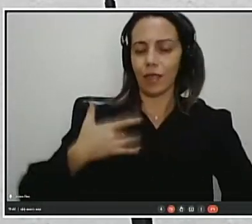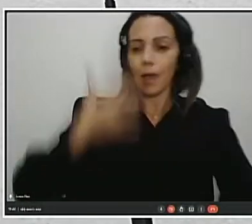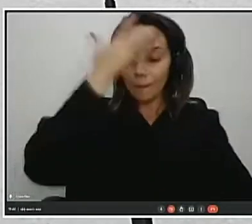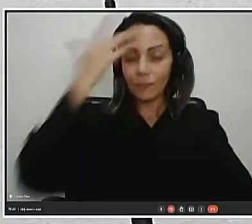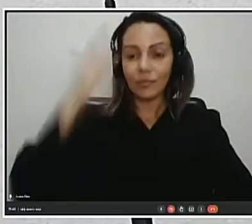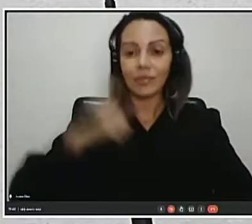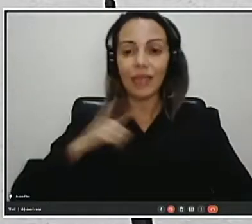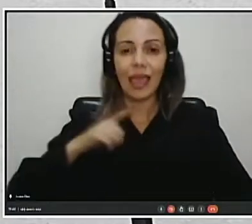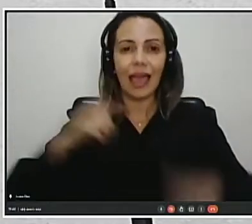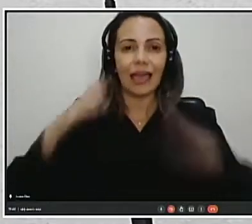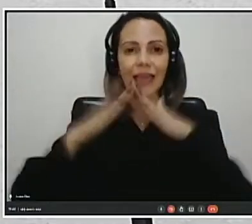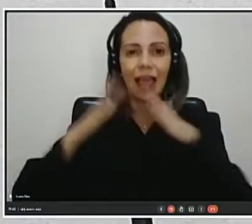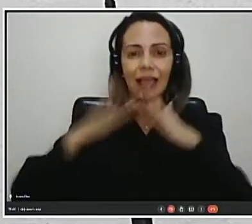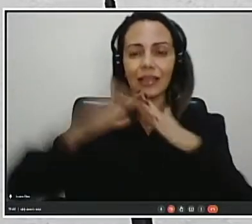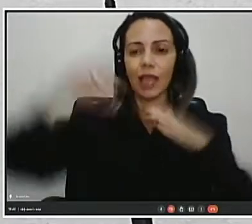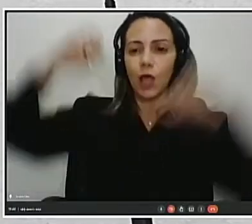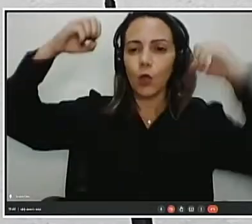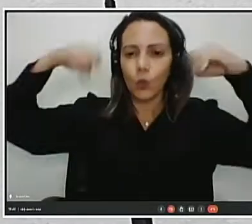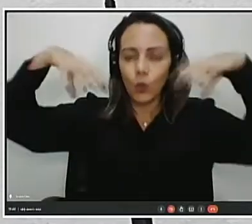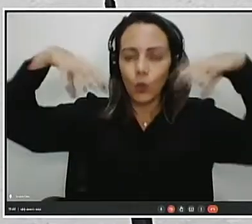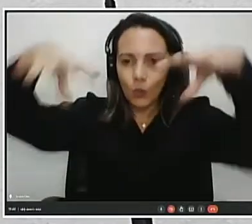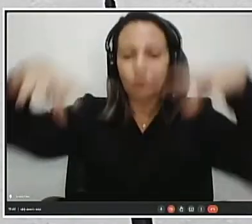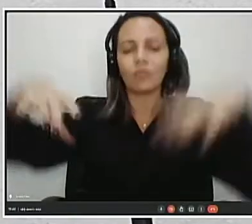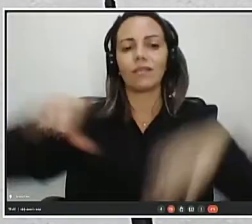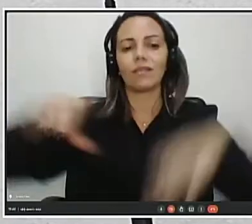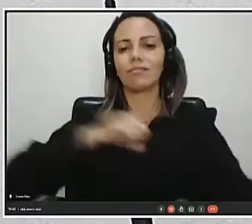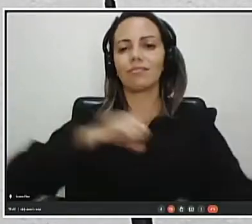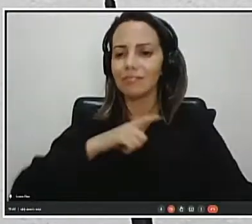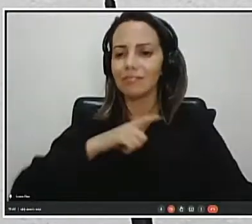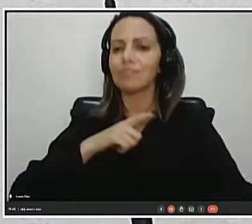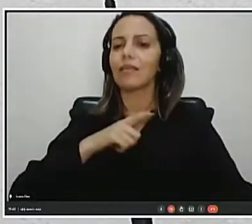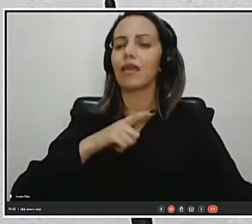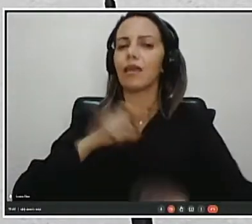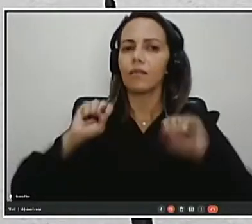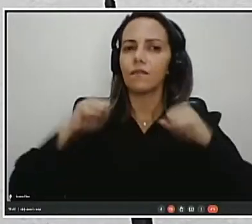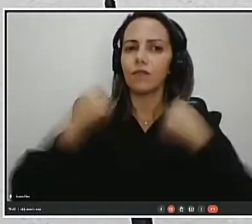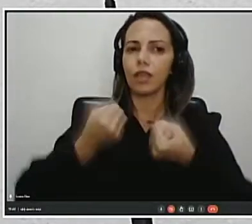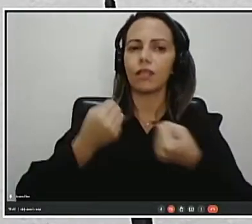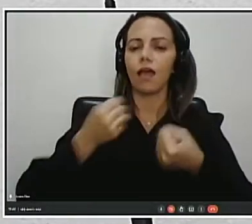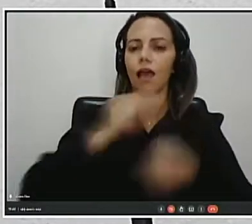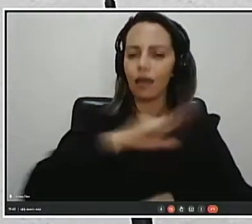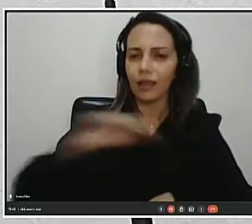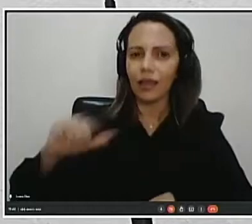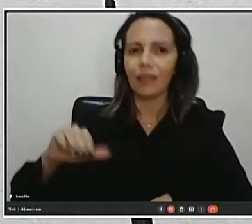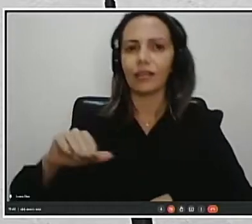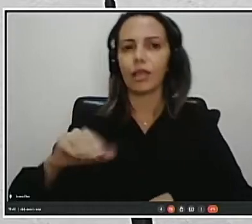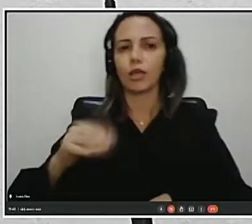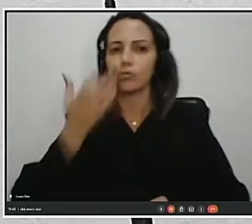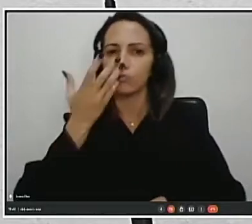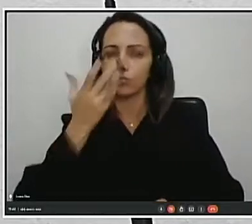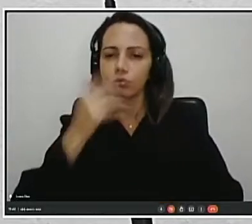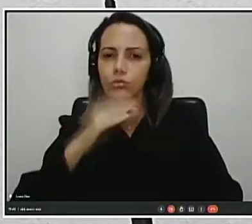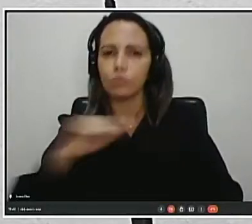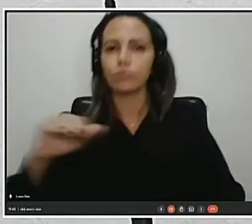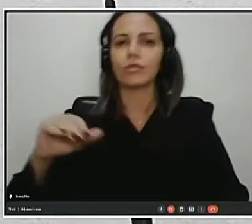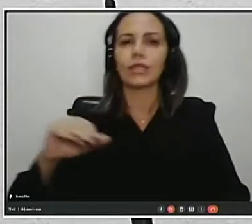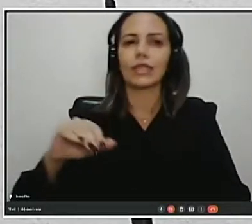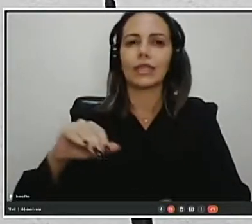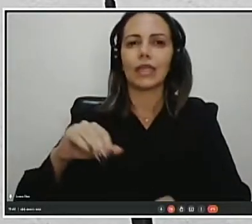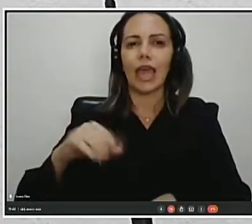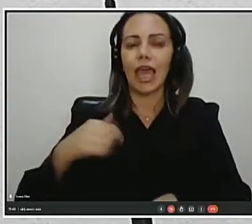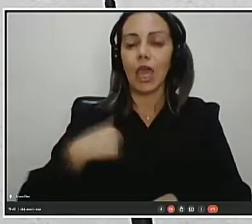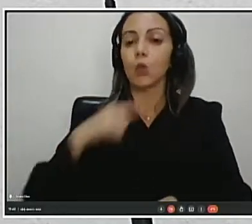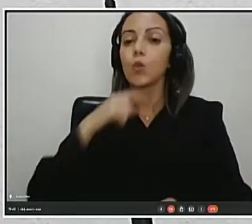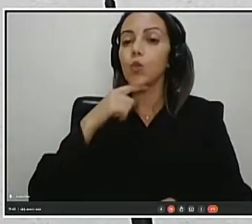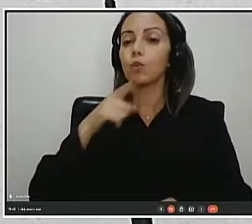morar, defendem as crianças, as mulheres, os idosos, a agricultura familiar. Eu duvido que o governo que